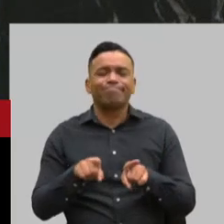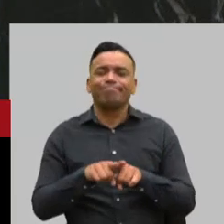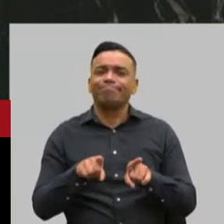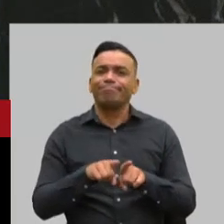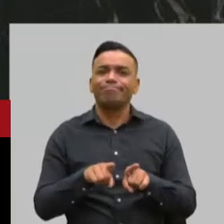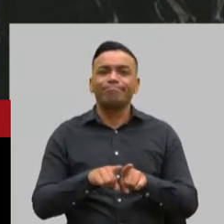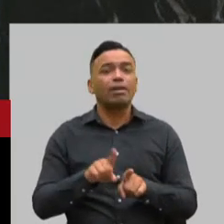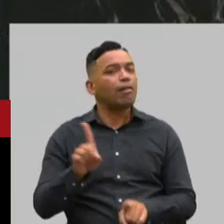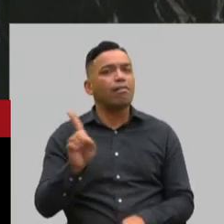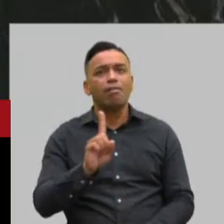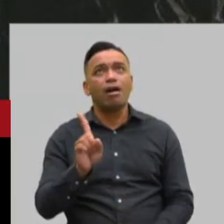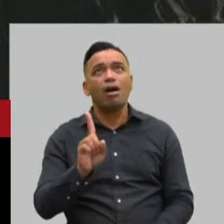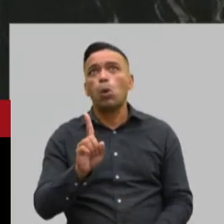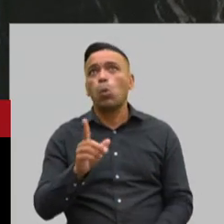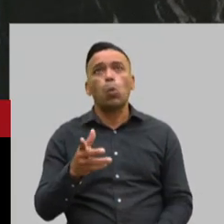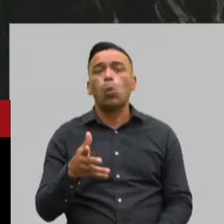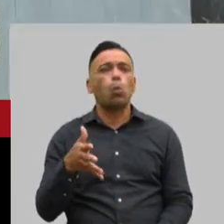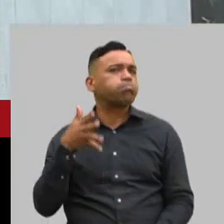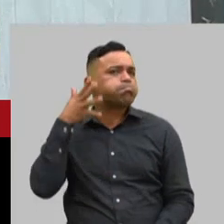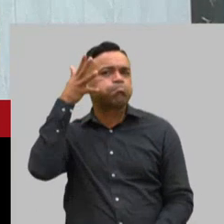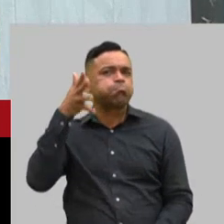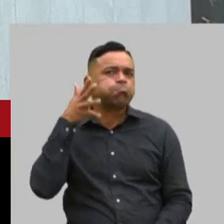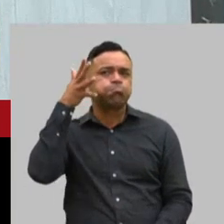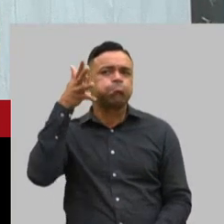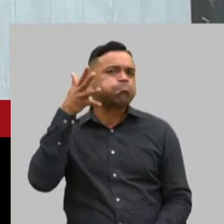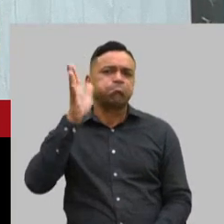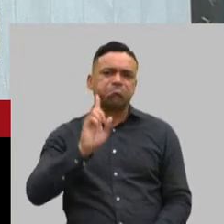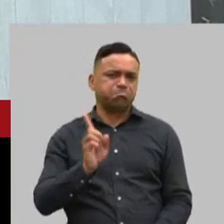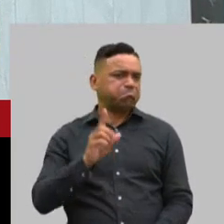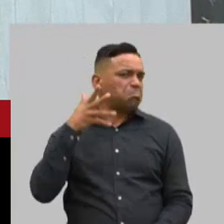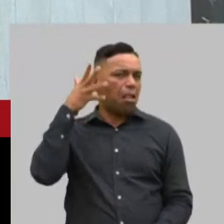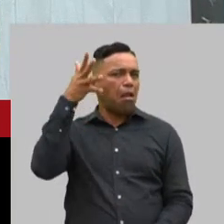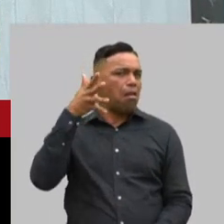não faço nenhum discurso